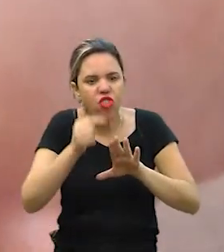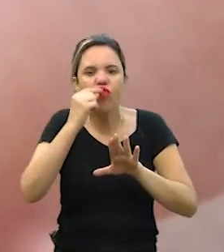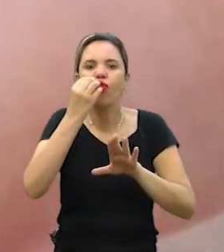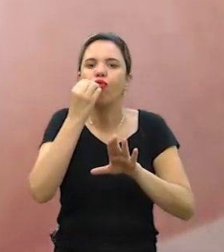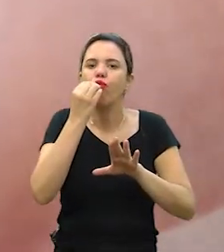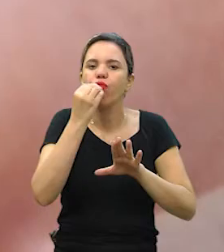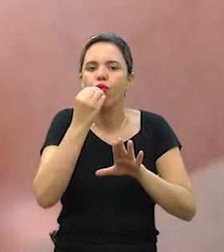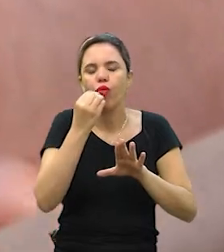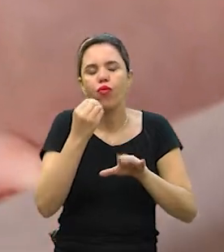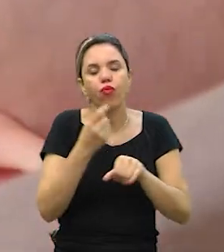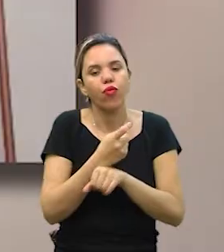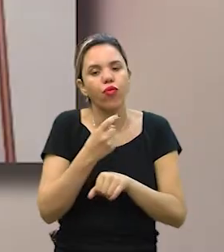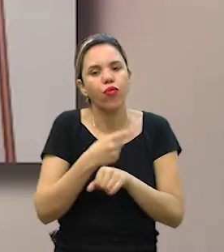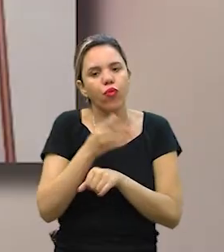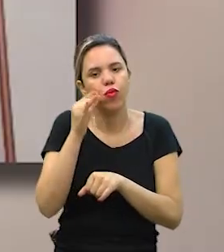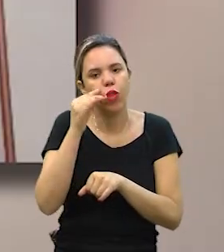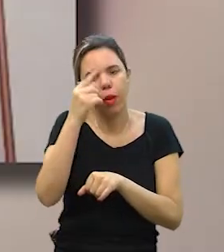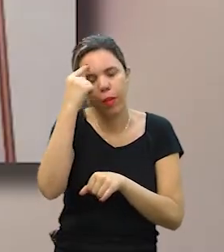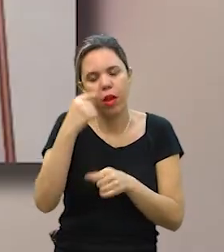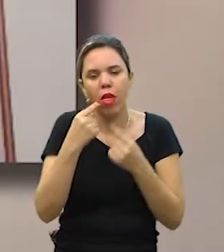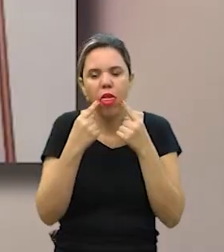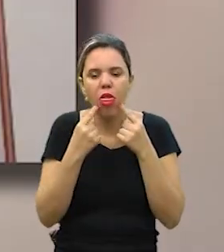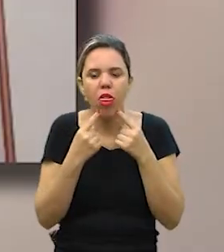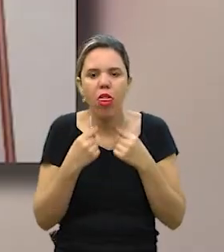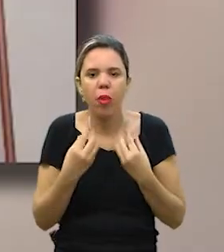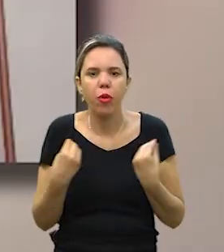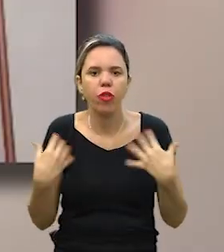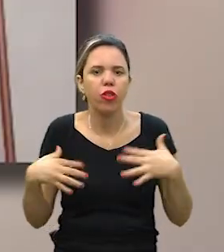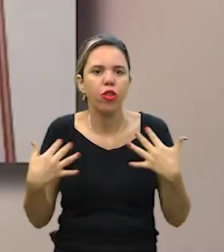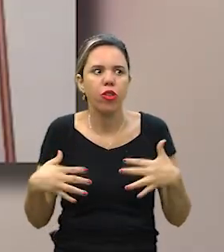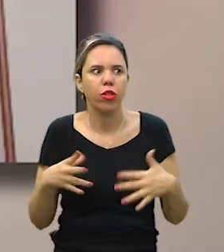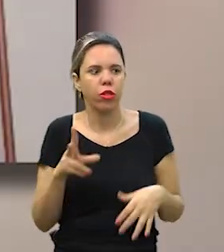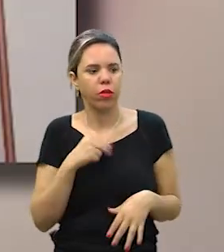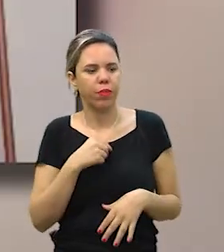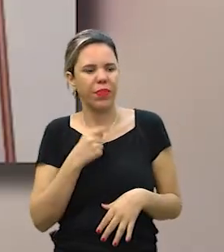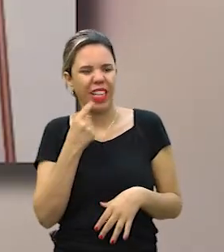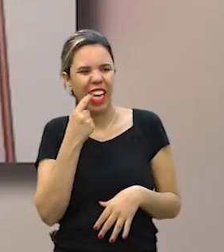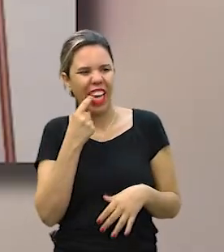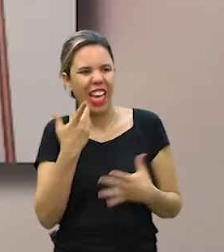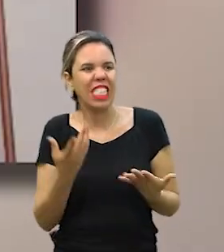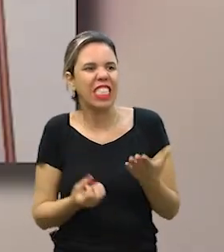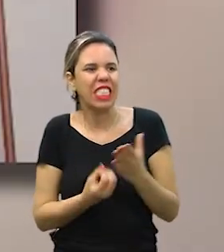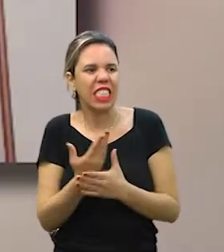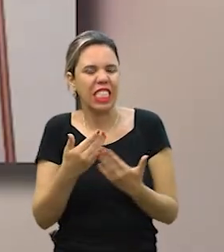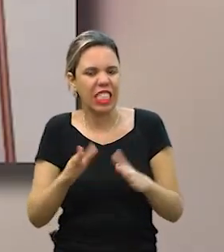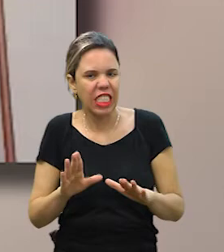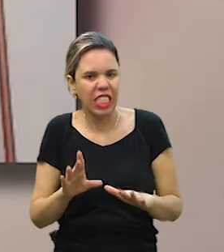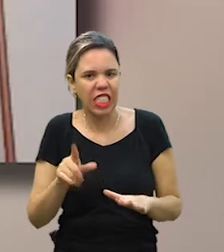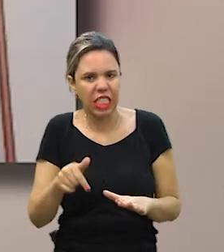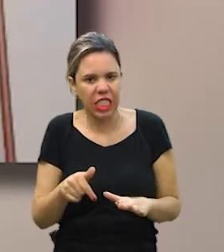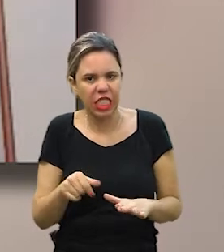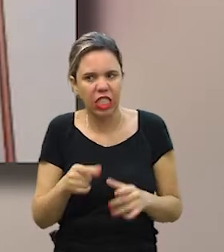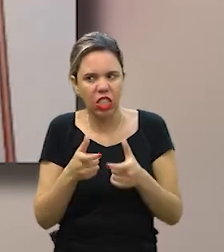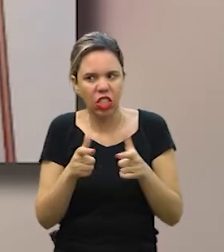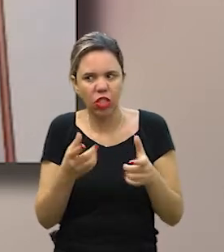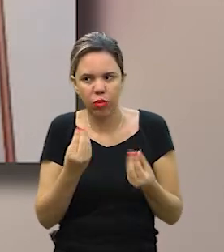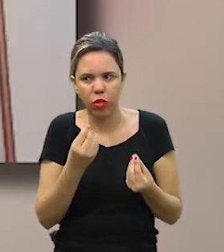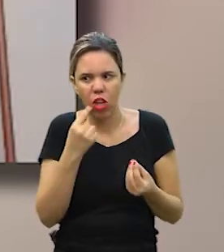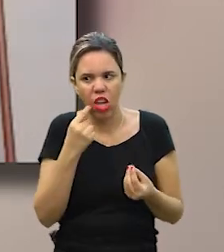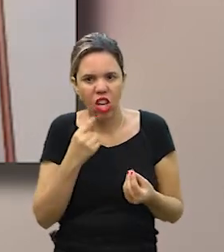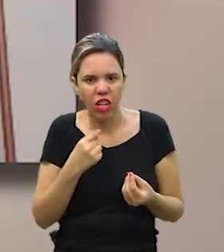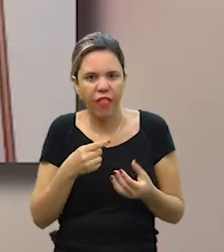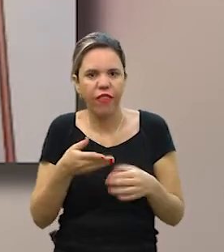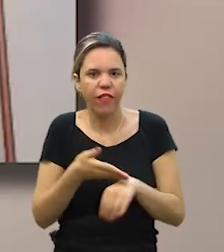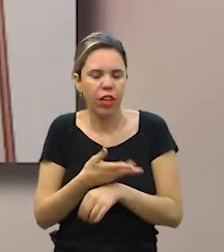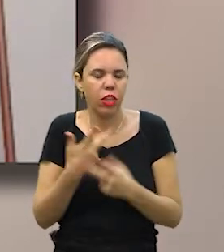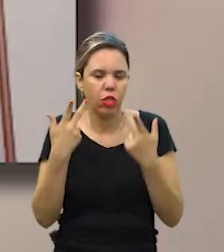muito bonitinho. Ele está se descobrindo, saliva muito. Nossa, doutora, será que isso é dente? Essa salivação intensa